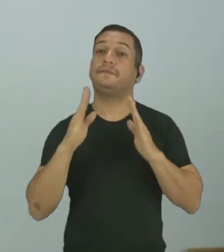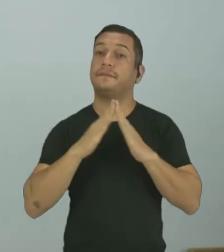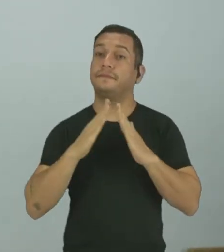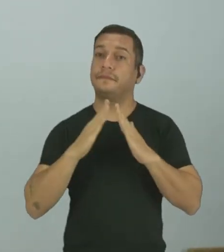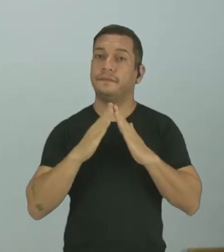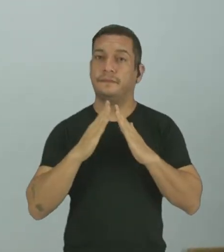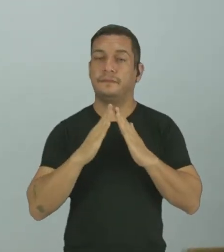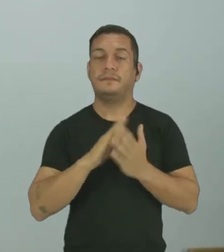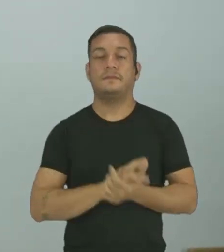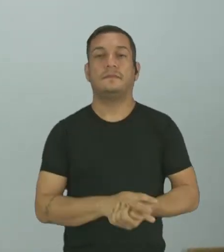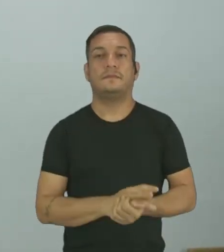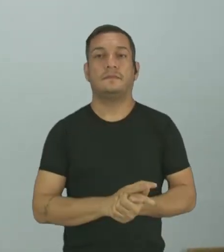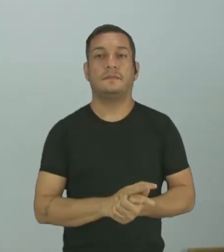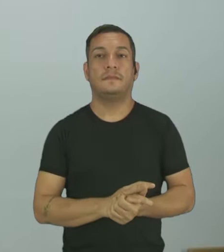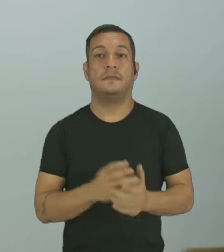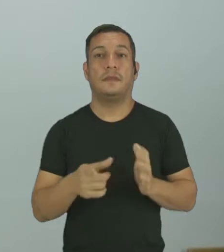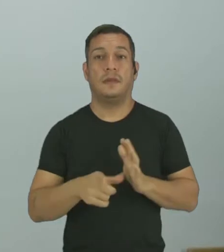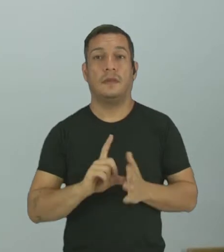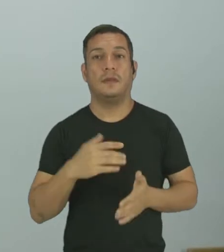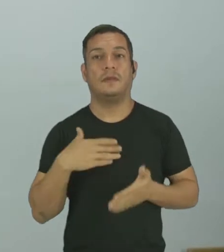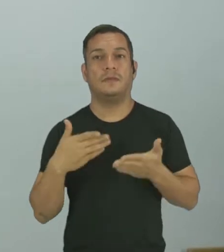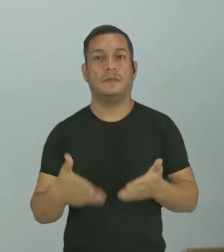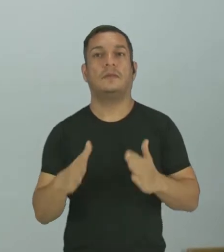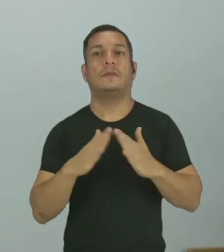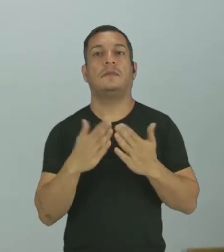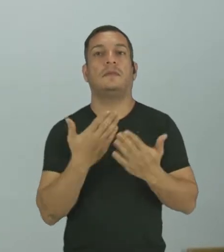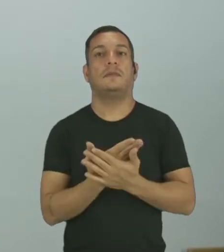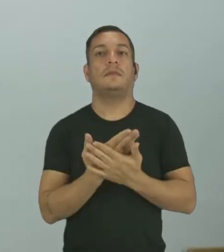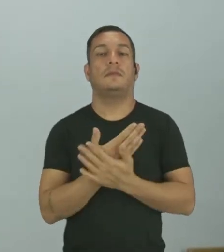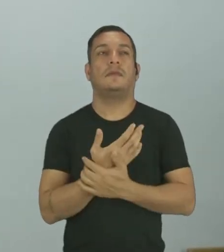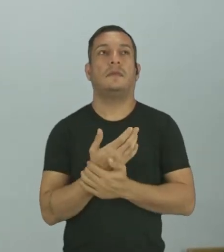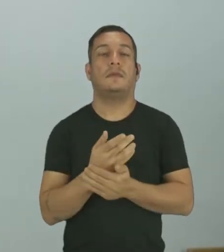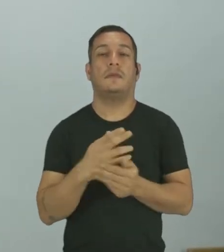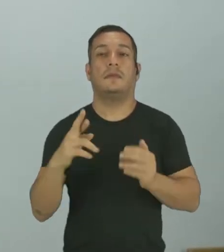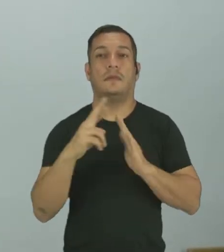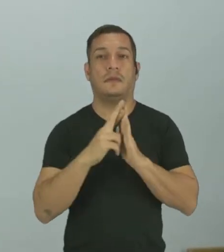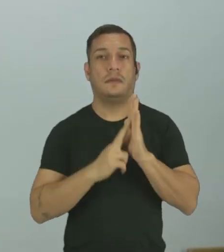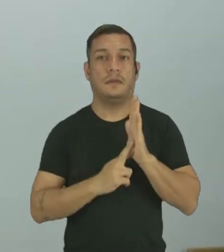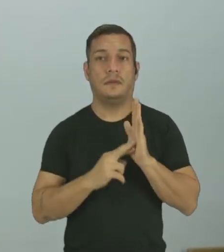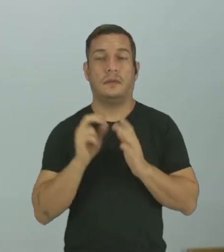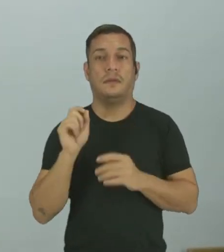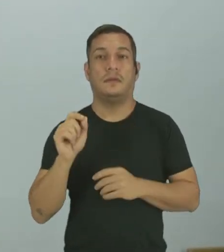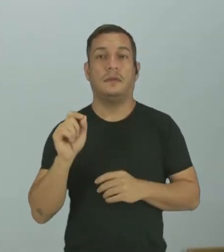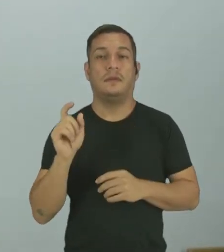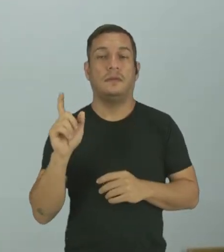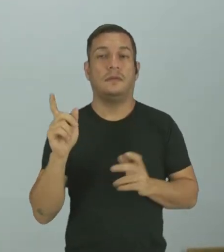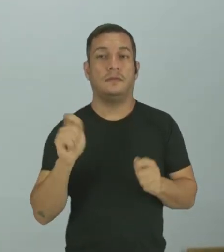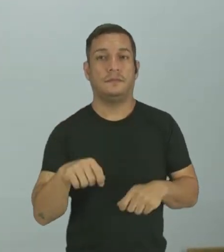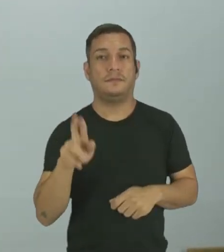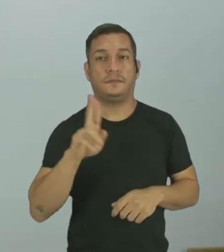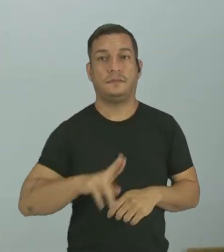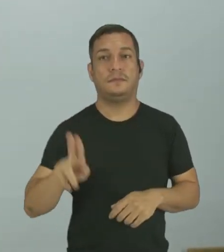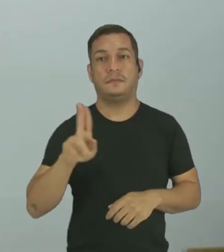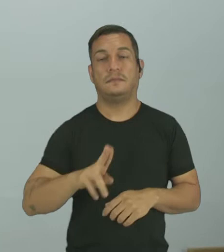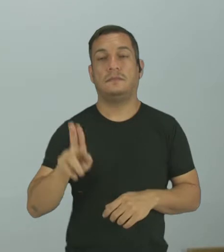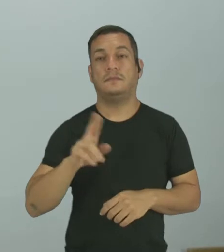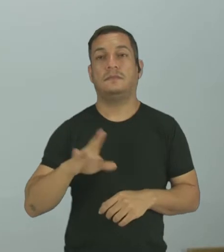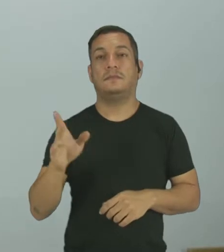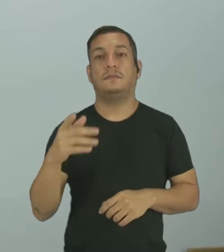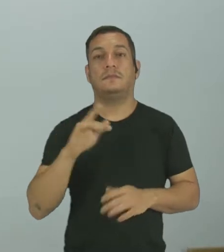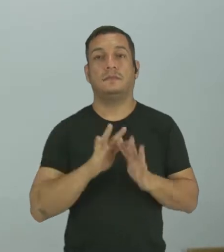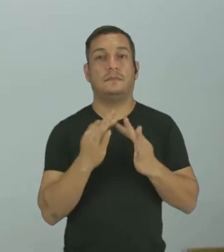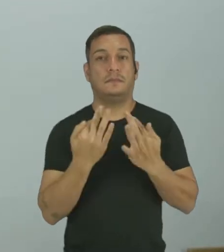casa, mesmo antes de chegar na escola. Essas regras, elas devem ser utilizadas com a